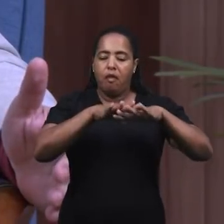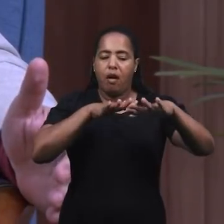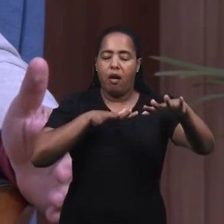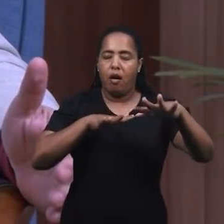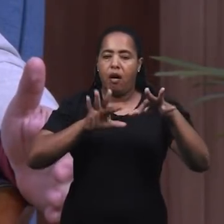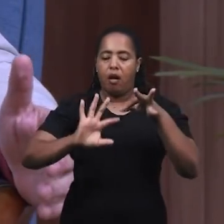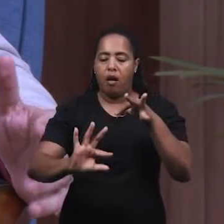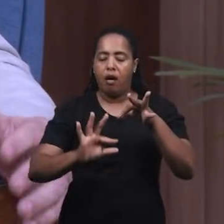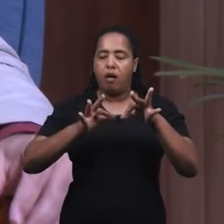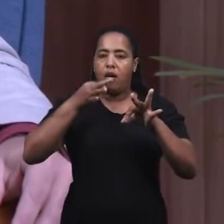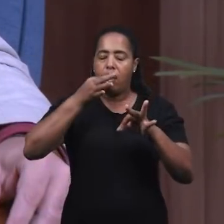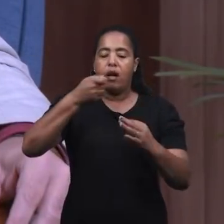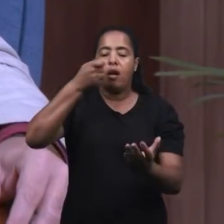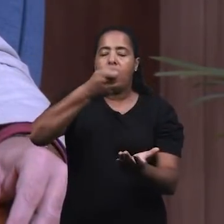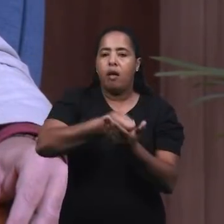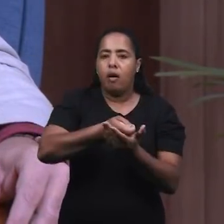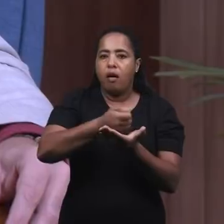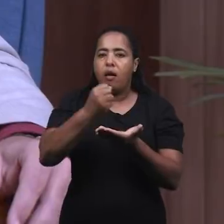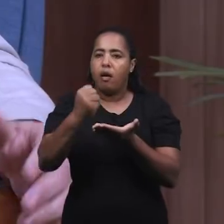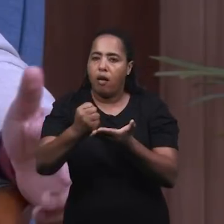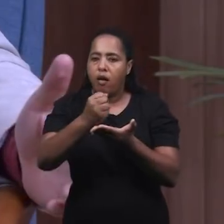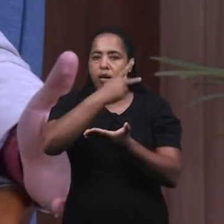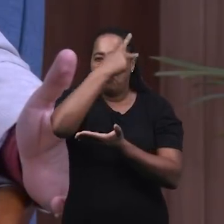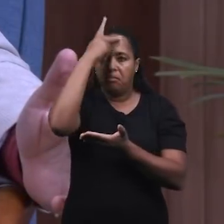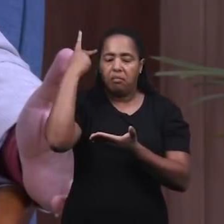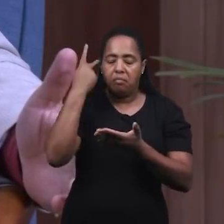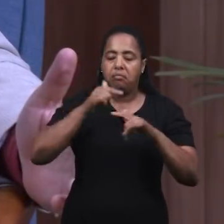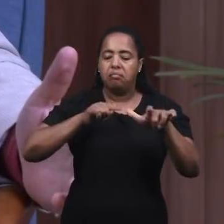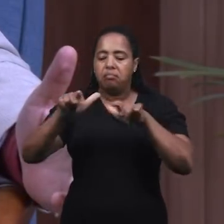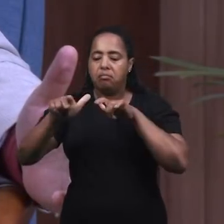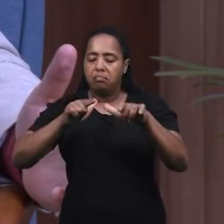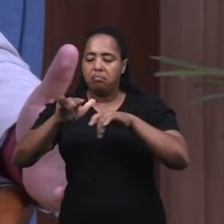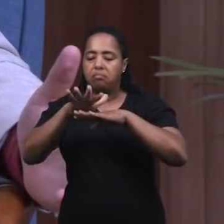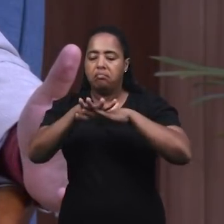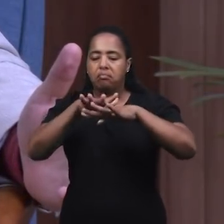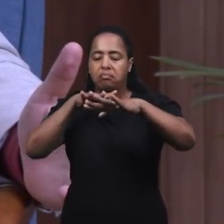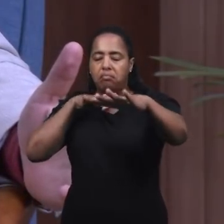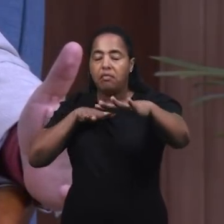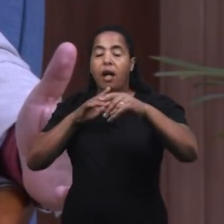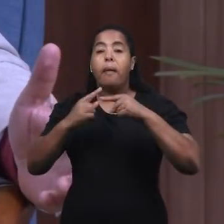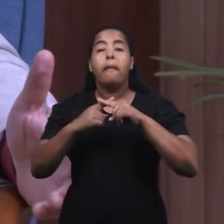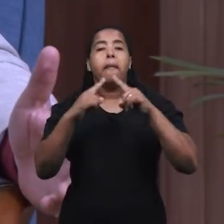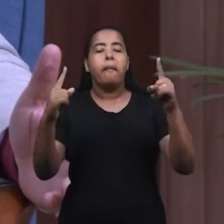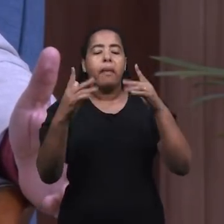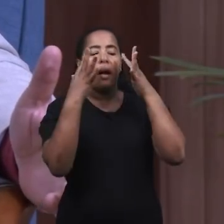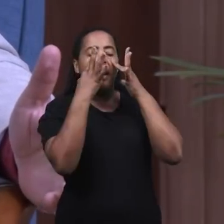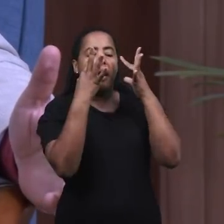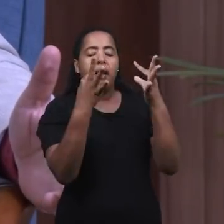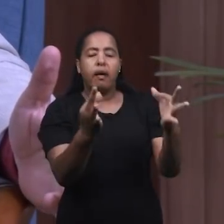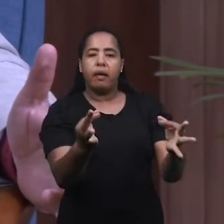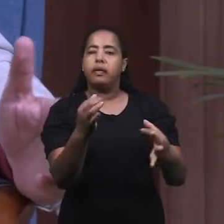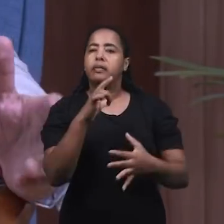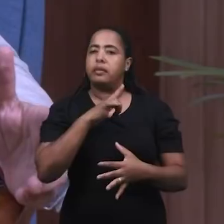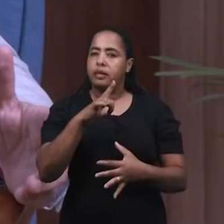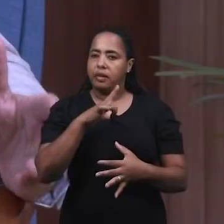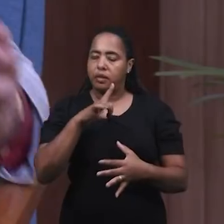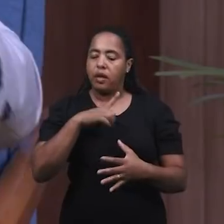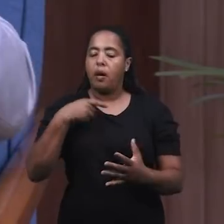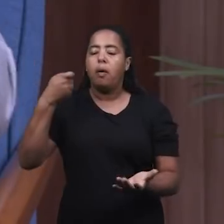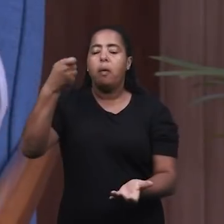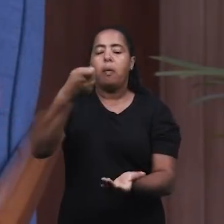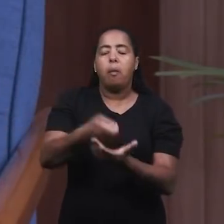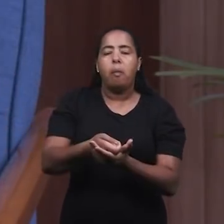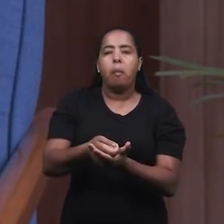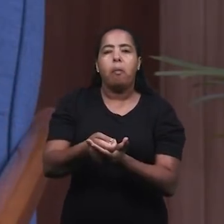para trabalharem na sua propriedade. Uma situação, no entanto, nos chama a atenção quanto a essa atitude. Ele paga